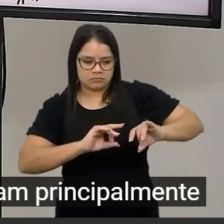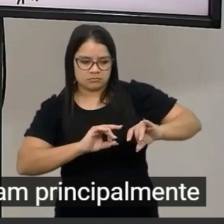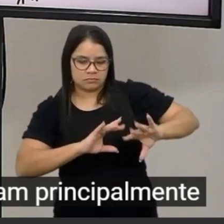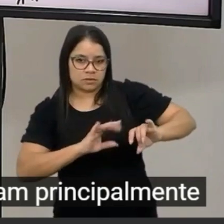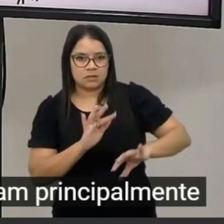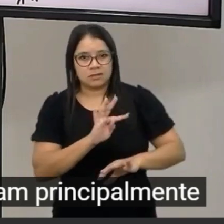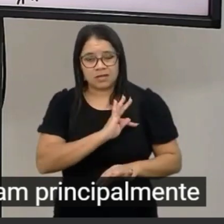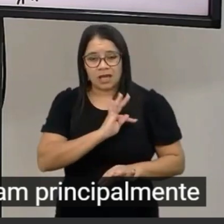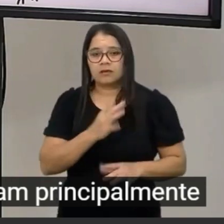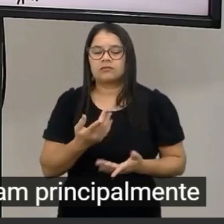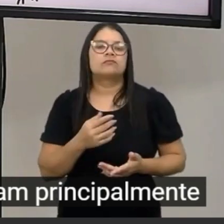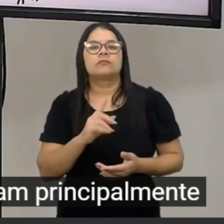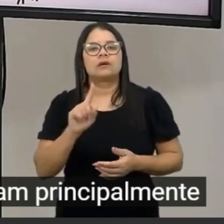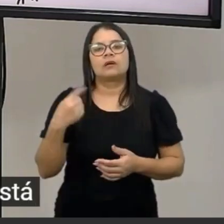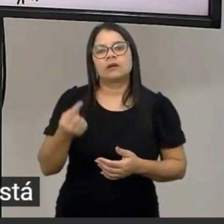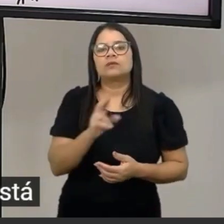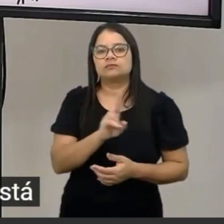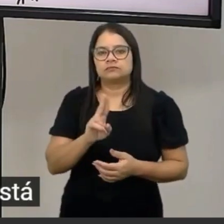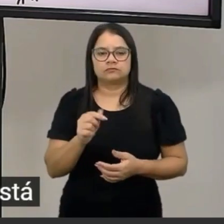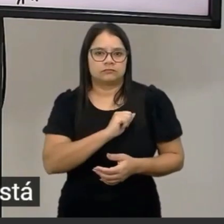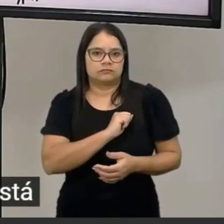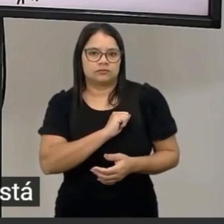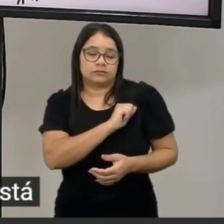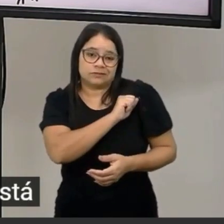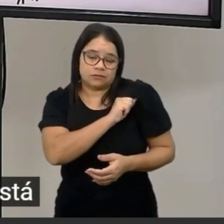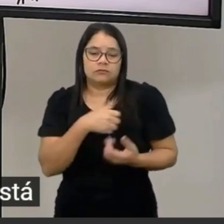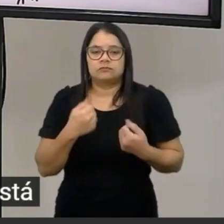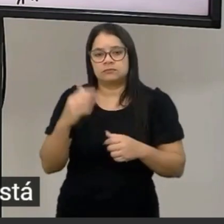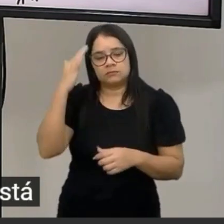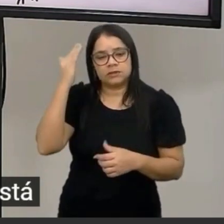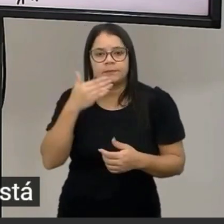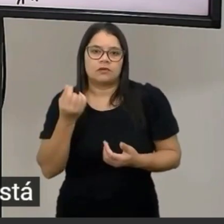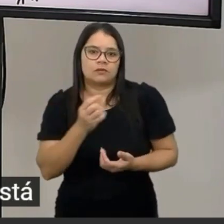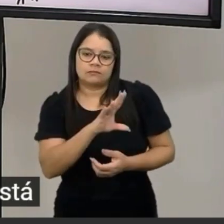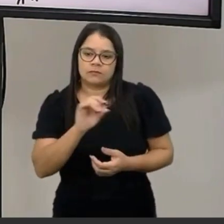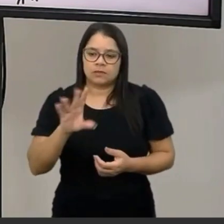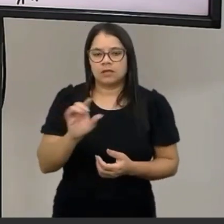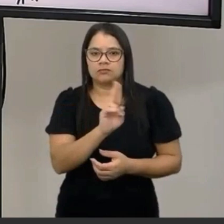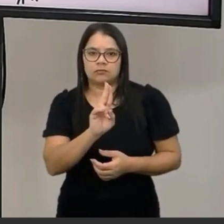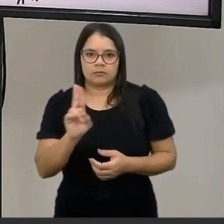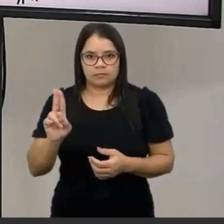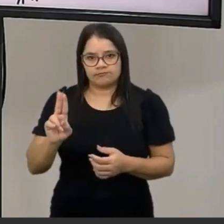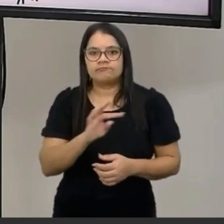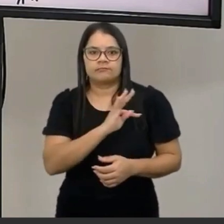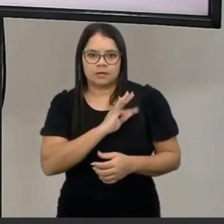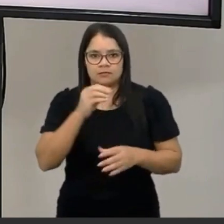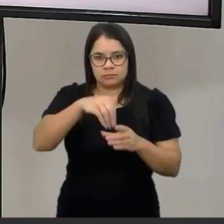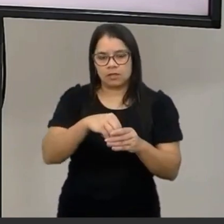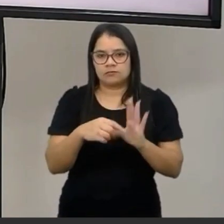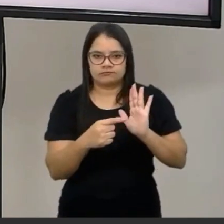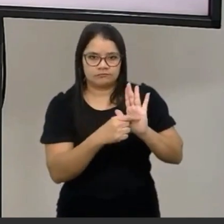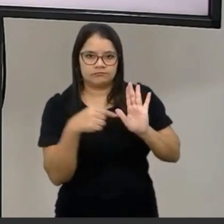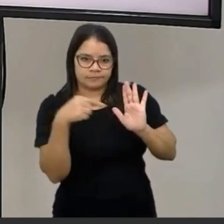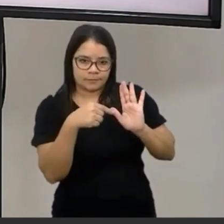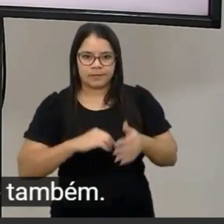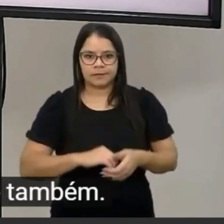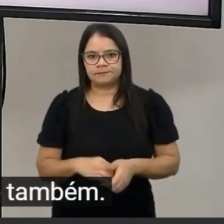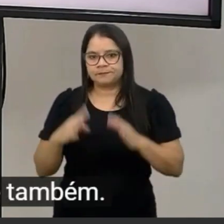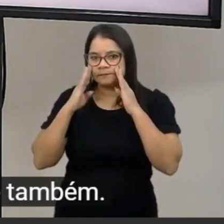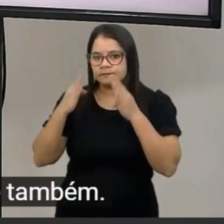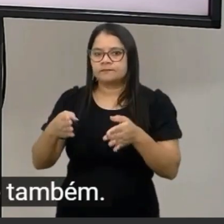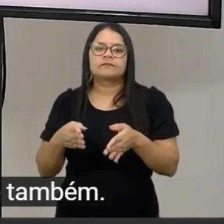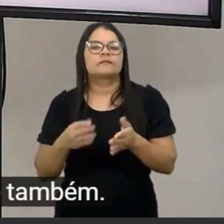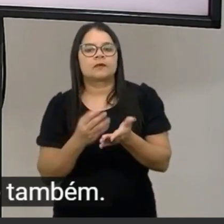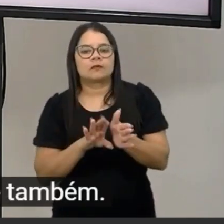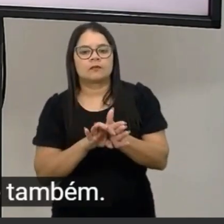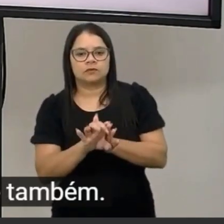técnicos, mas além dos nomes, nossos estudantes precisam principalmente entender para que serve, tá? Cada nome técnico que está ali presente. Bom, no